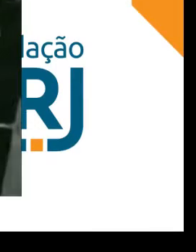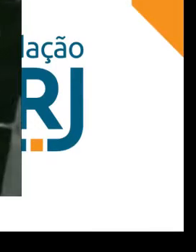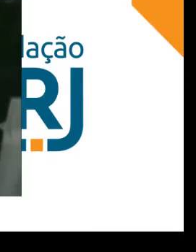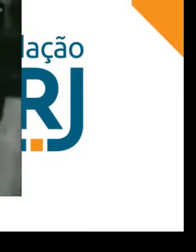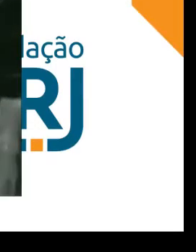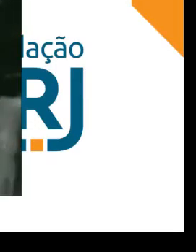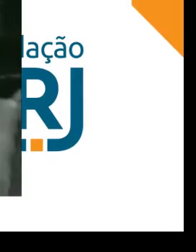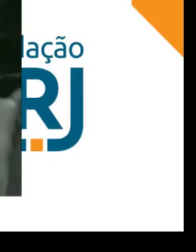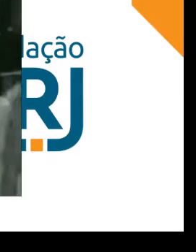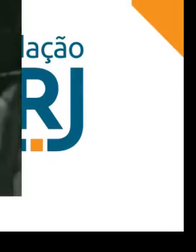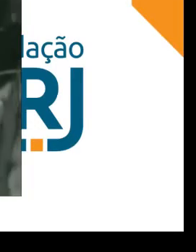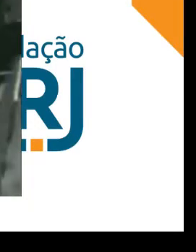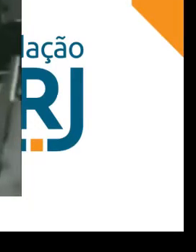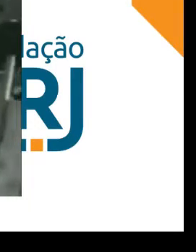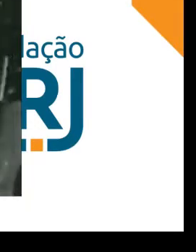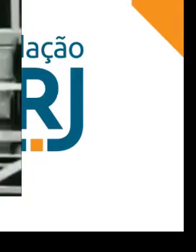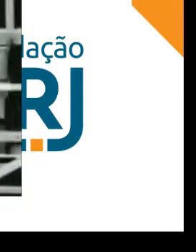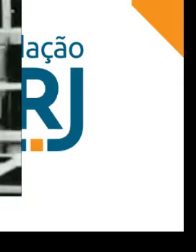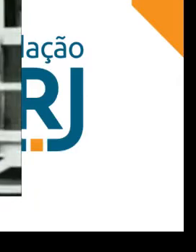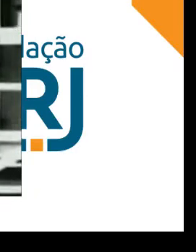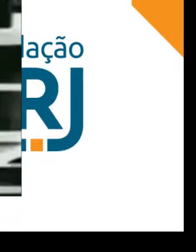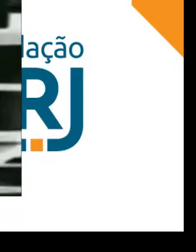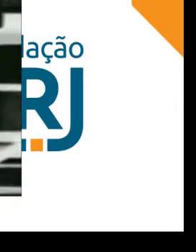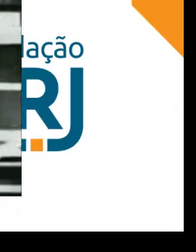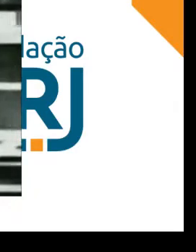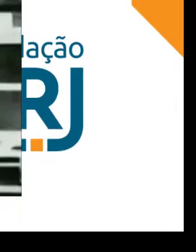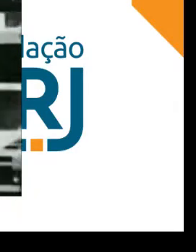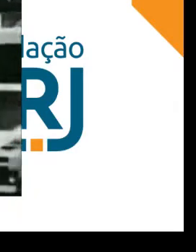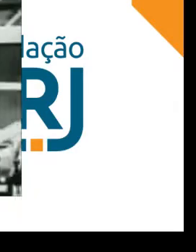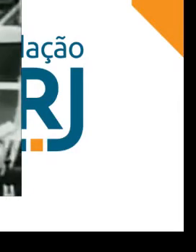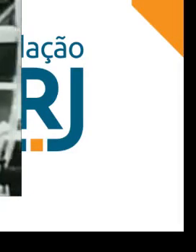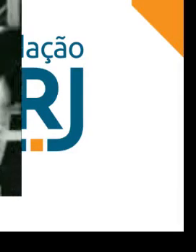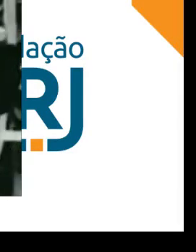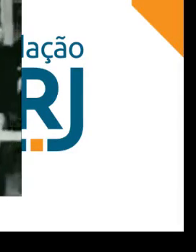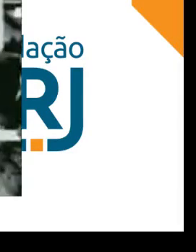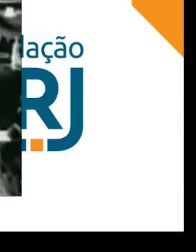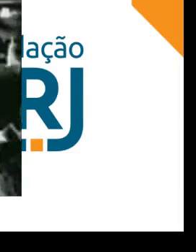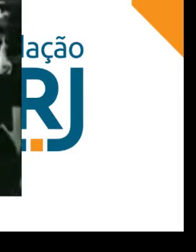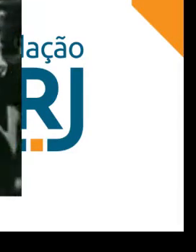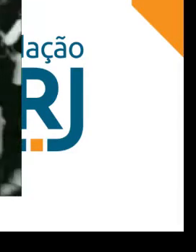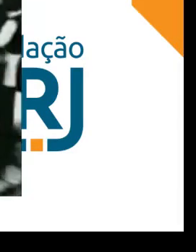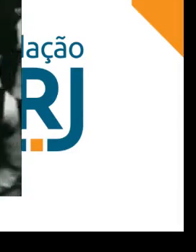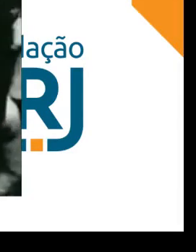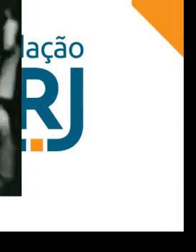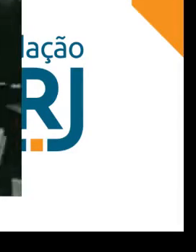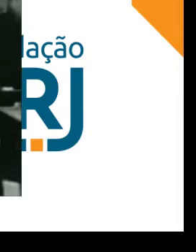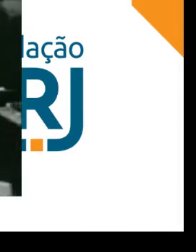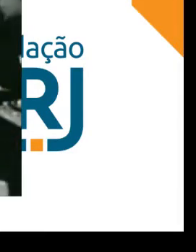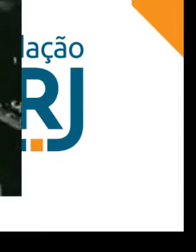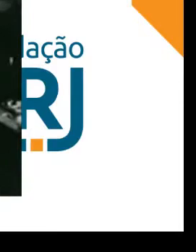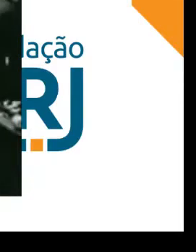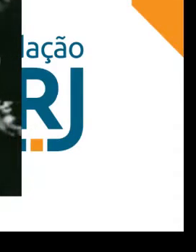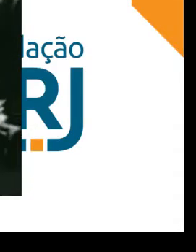All skilled craftsmen in their own sphere. In the body shop there was a lot of wood framing of the motor car